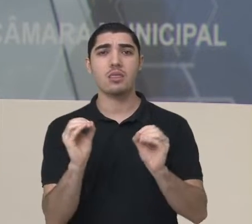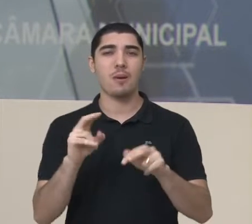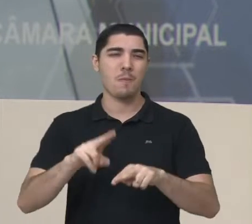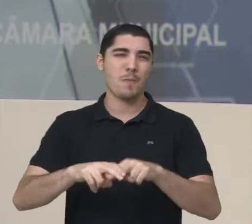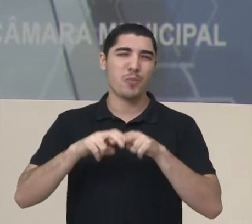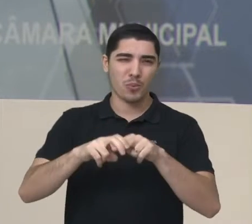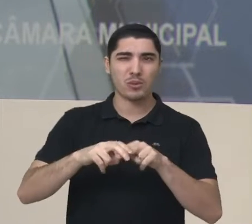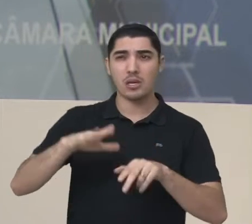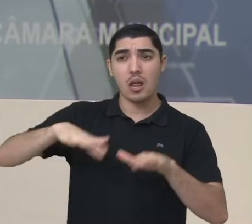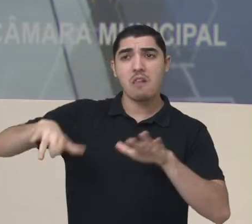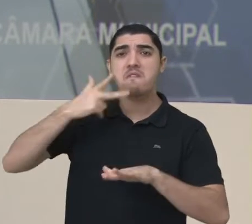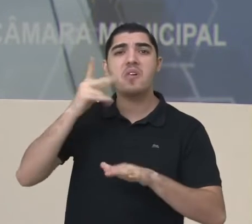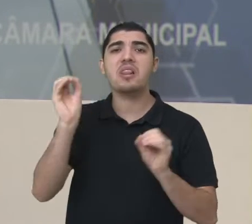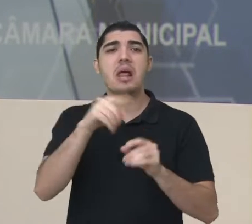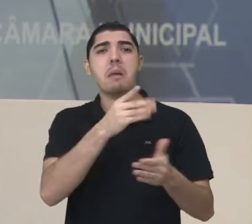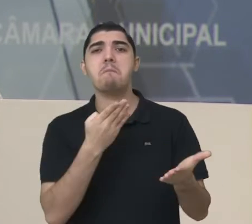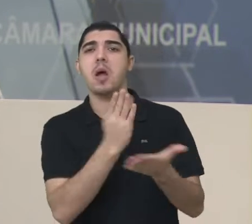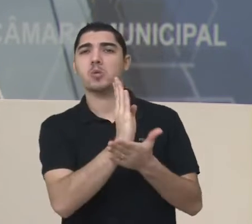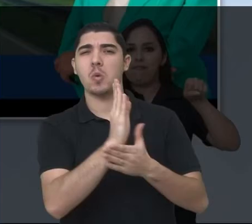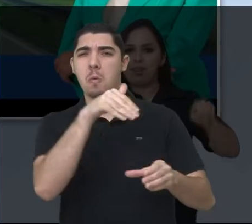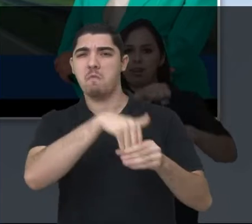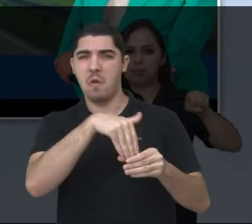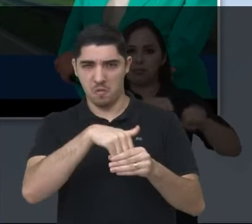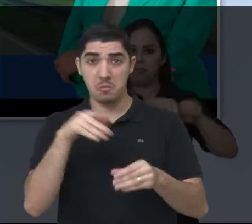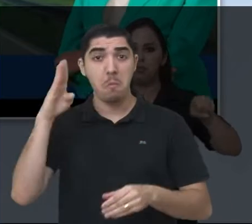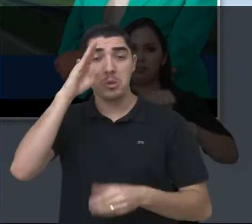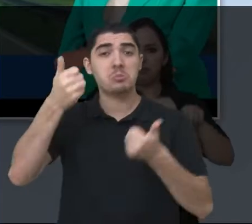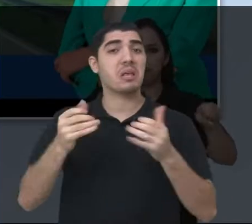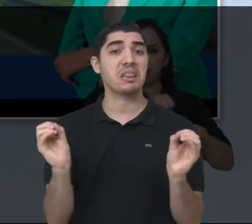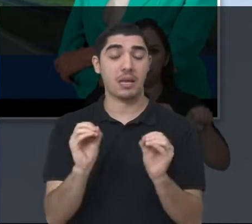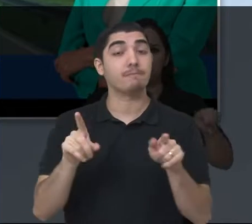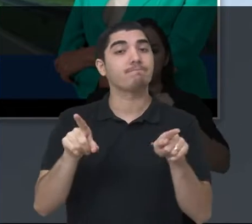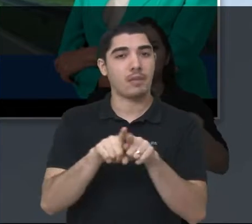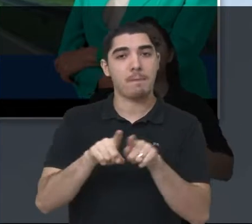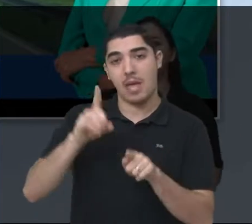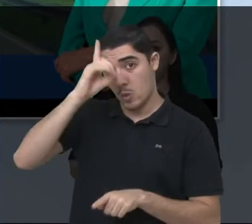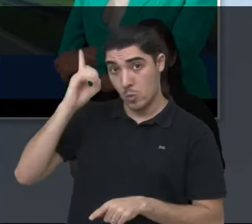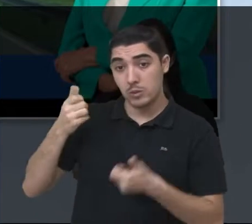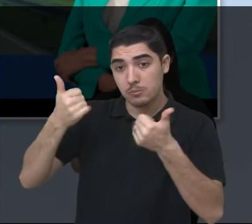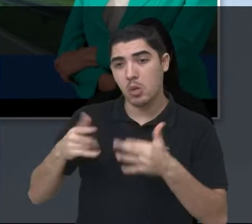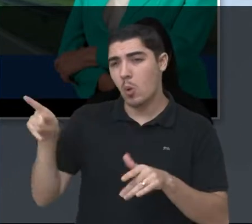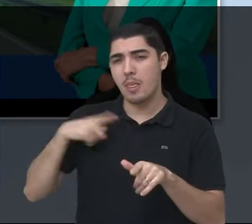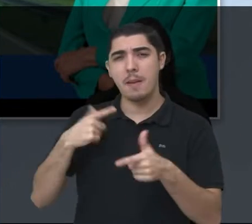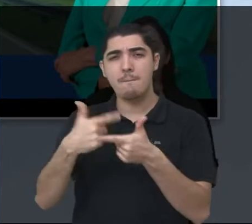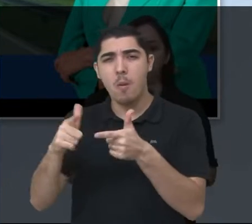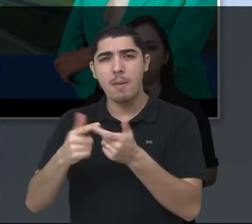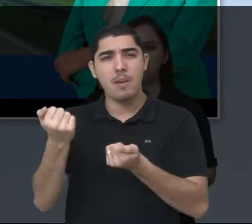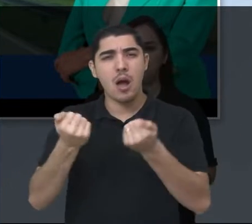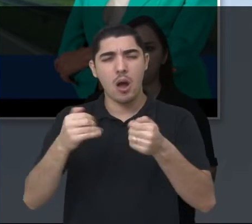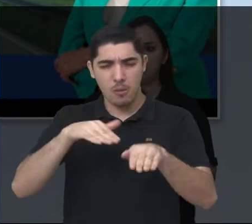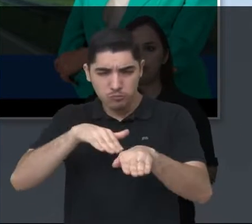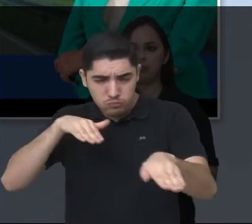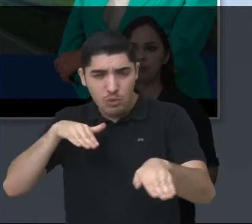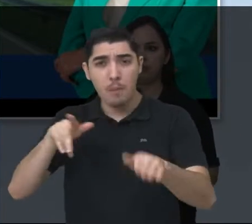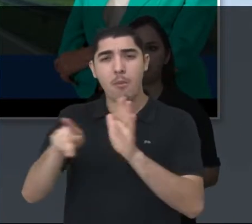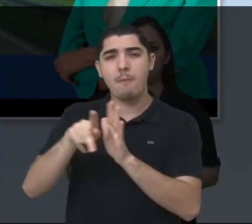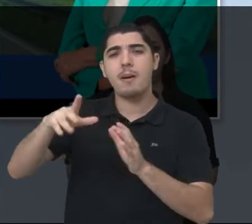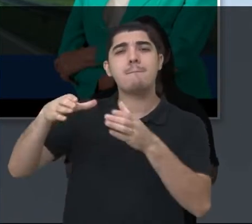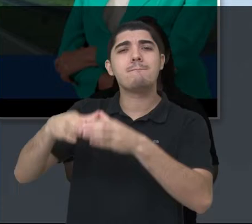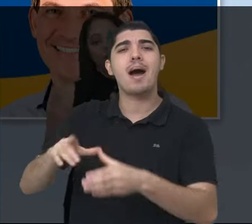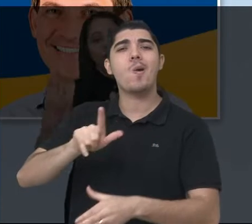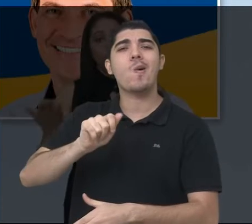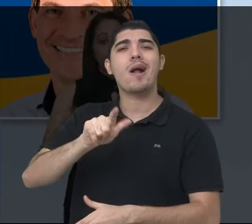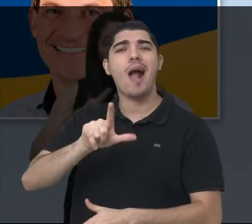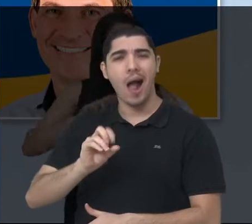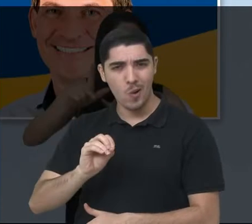sessão não tinha comentado o resultado das urnas. Ela também destacou obras de infraestrutura que foram anunciadas para o bairro Galo